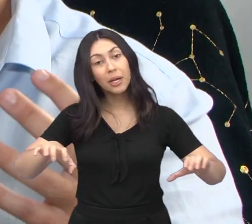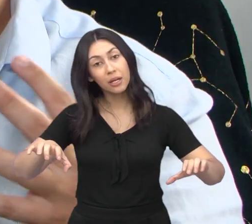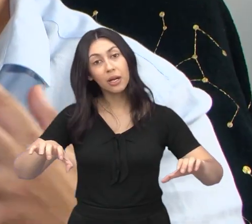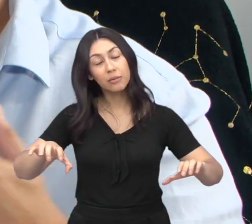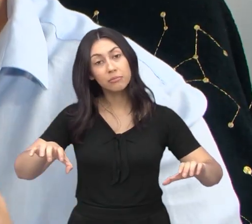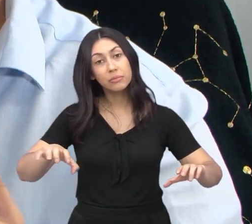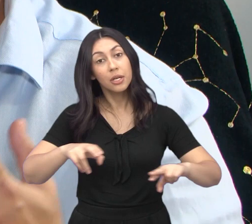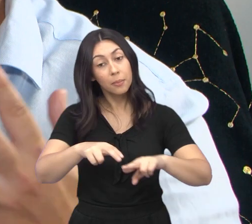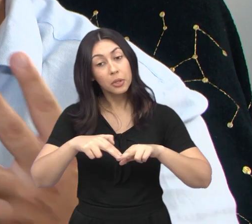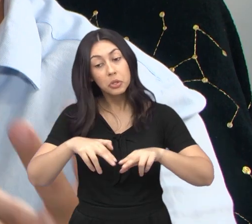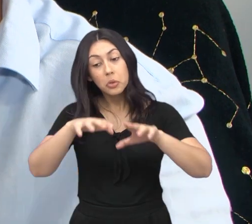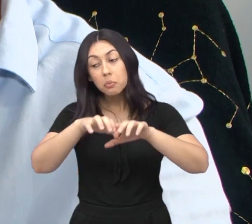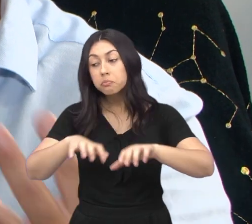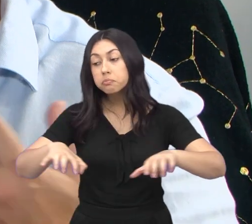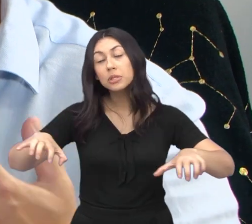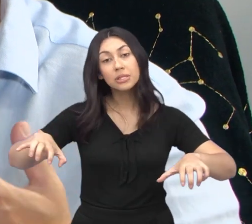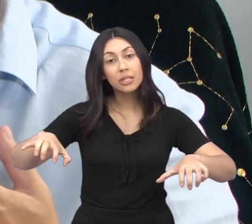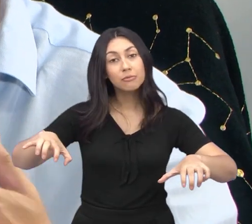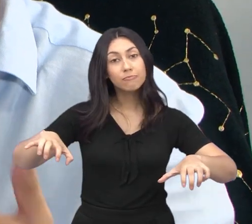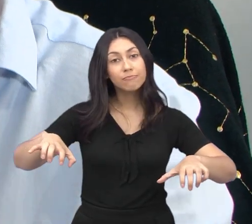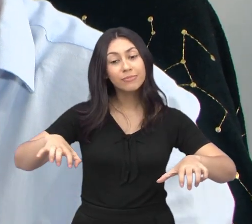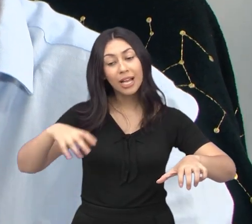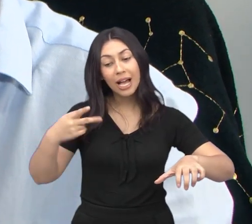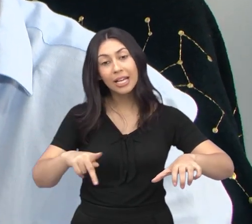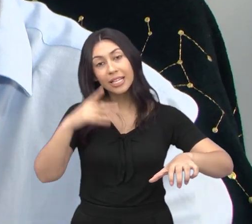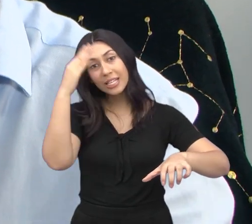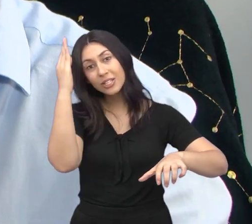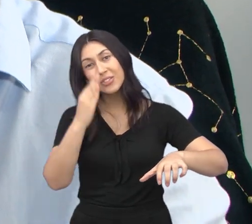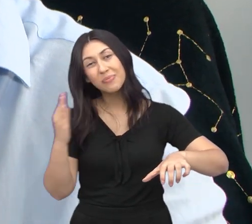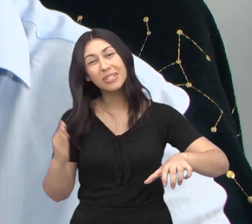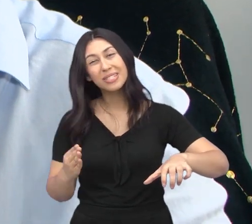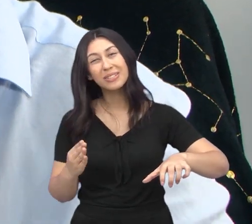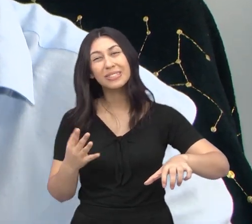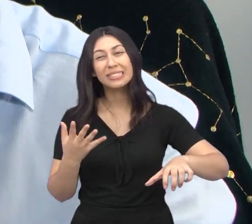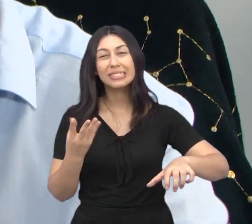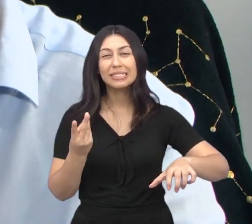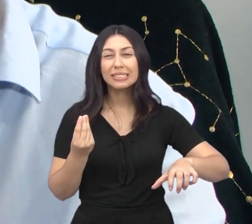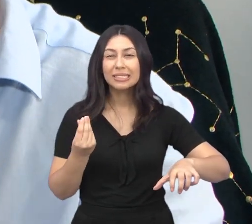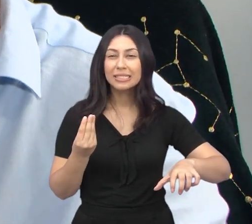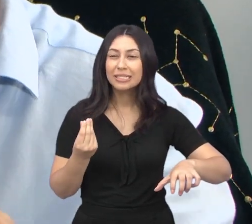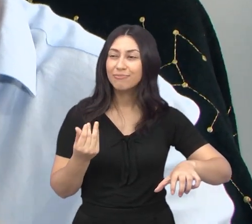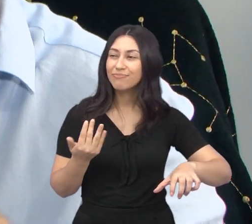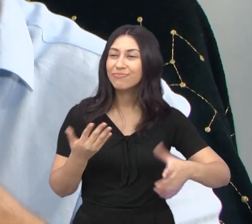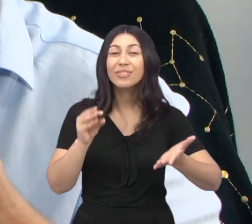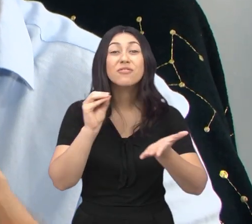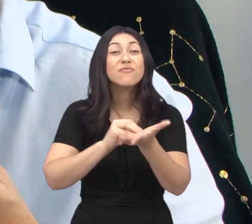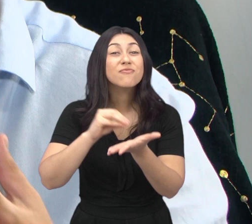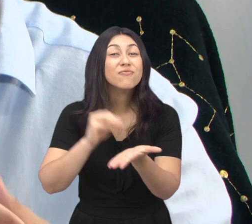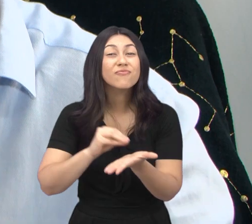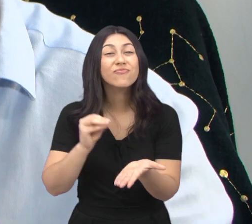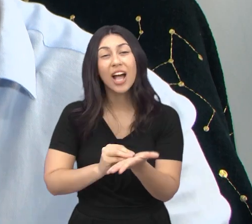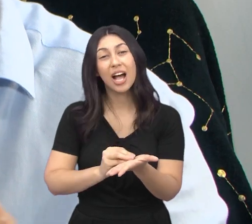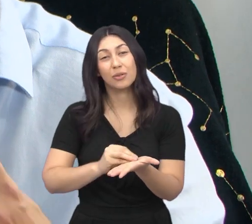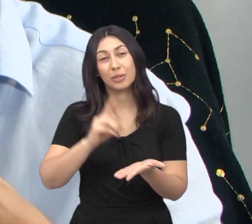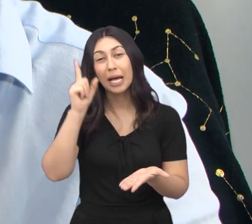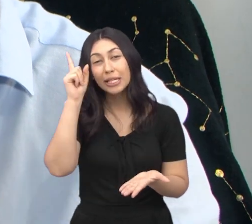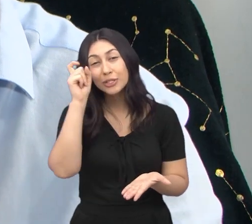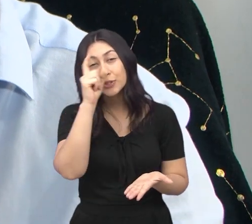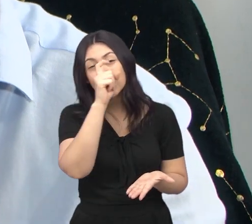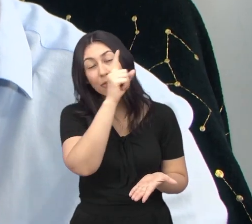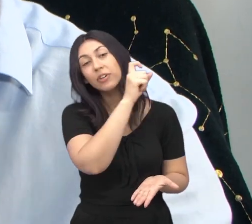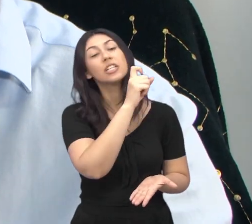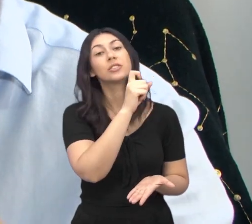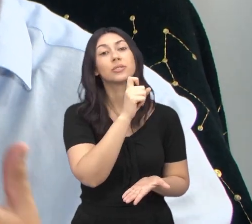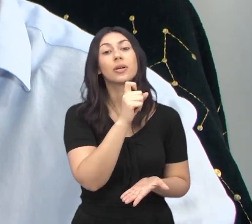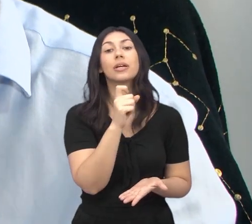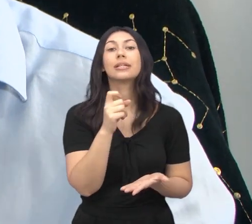Então essa separação entre o público e o privado teria ficado no Brasil muito tênue ou muito